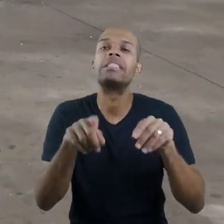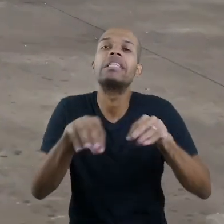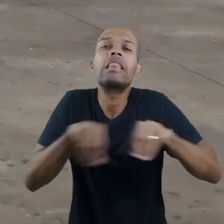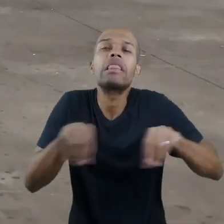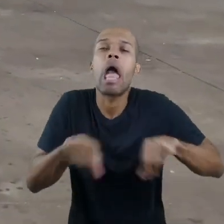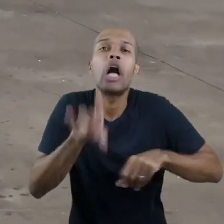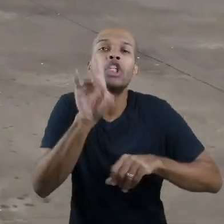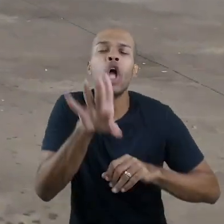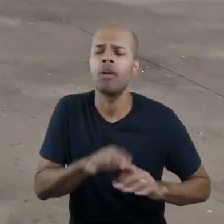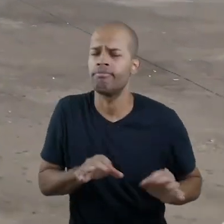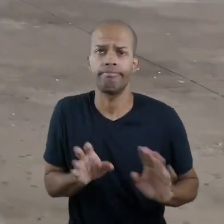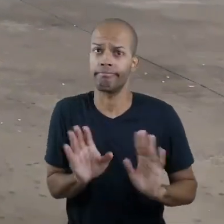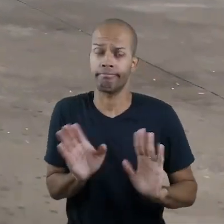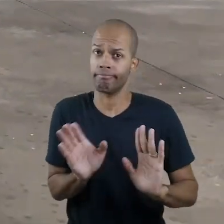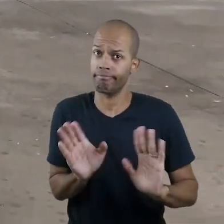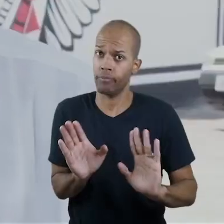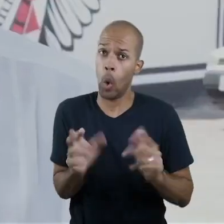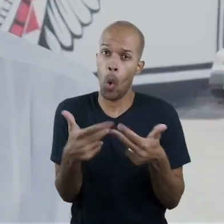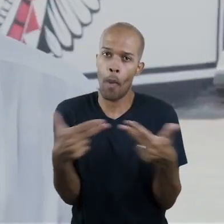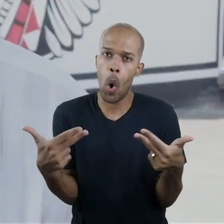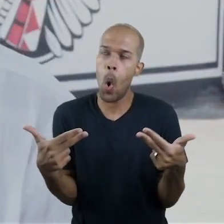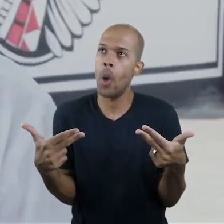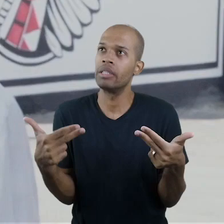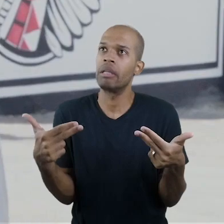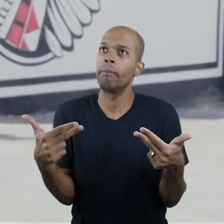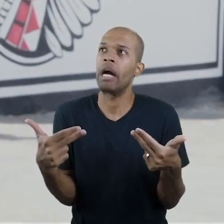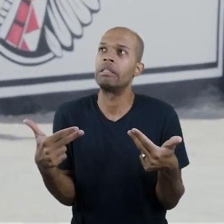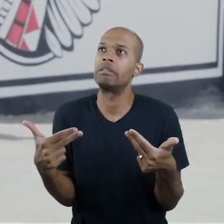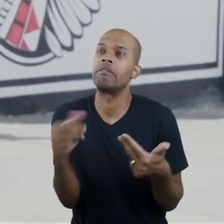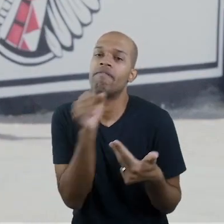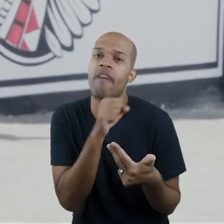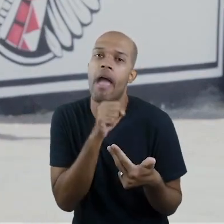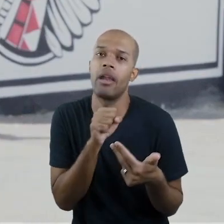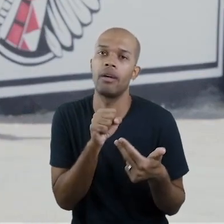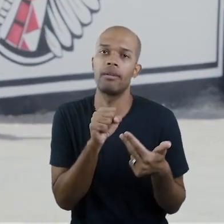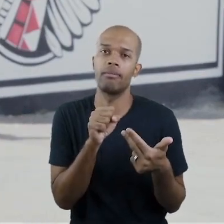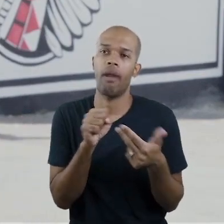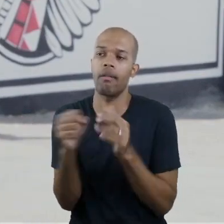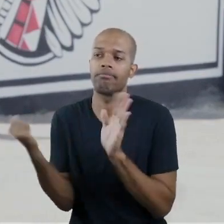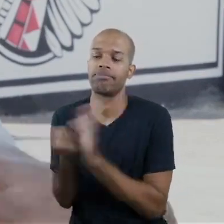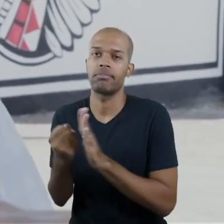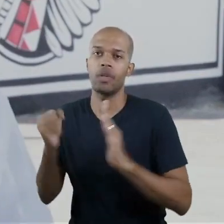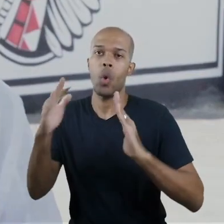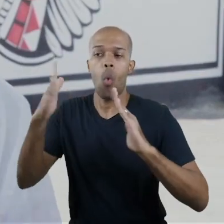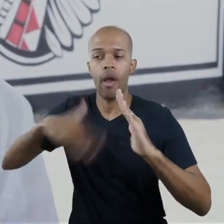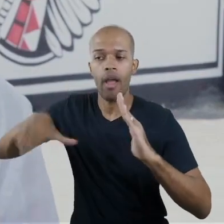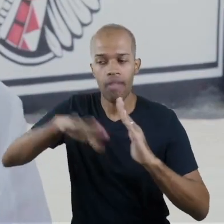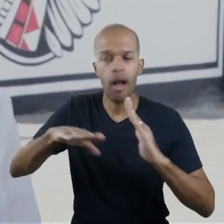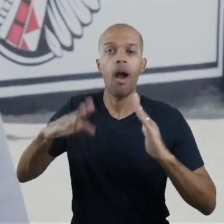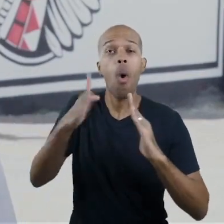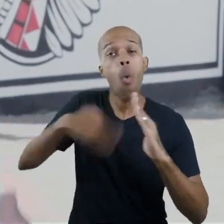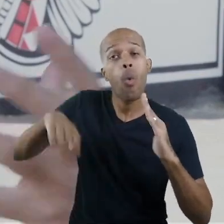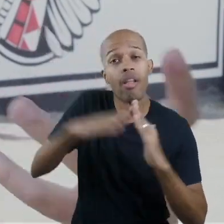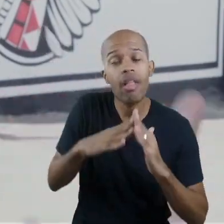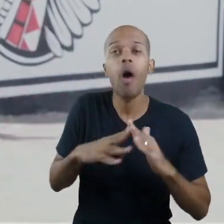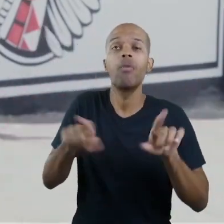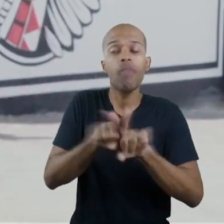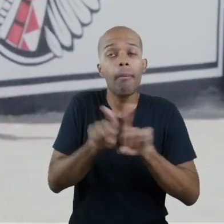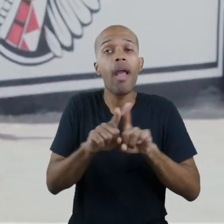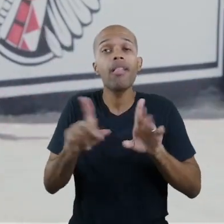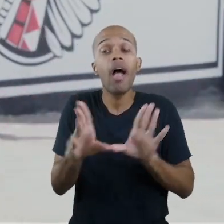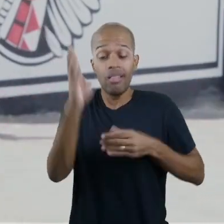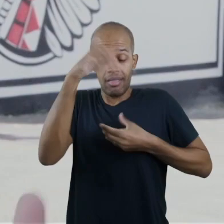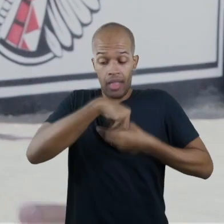chão de terra ou uma coisa mais rústica para aquilo ser um quintal. O quintal também está dentro da gente, né? O quintal está dentro